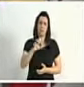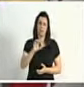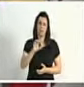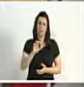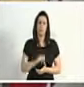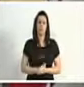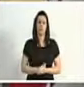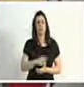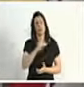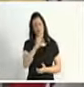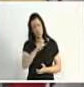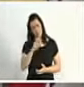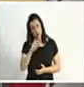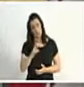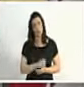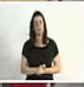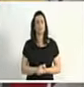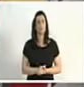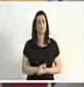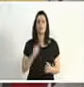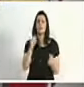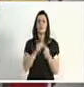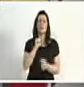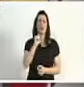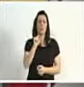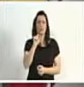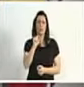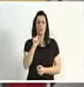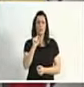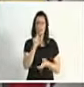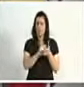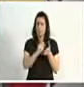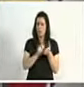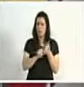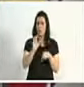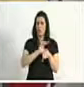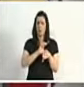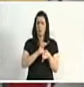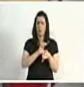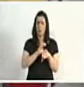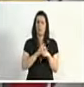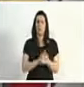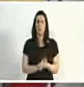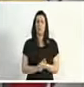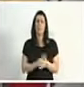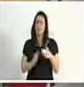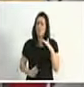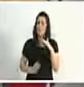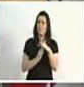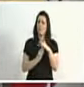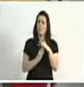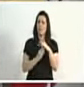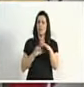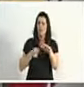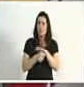241, ou 55, pretende inserir no texto constitucional um teto para as despesas primárias. Desta forma,